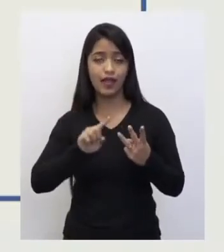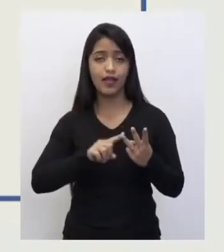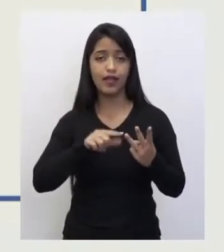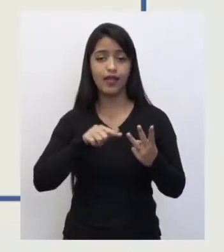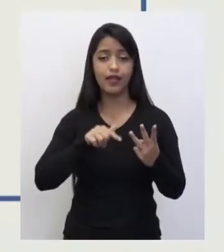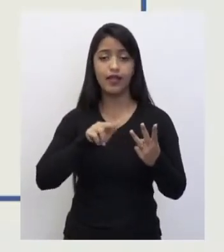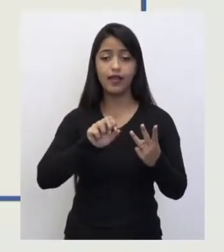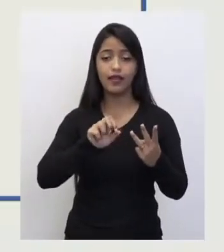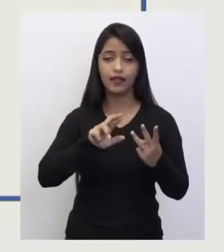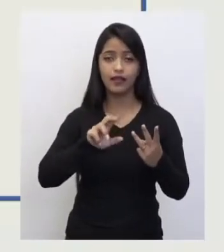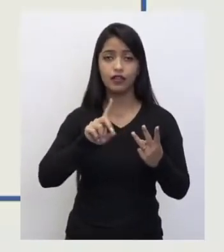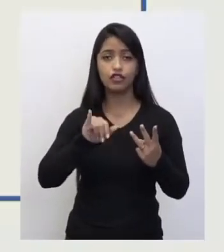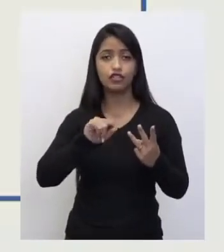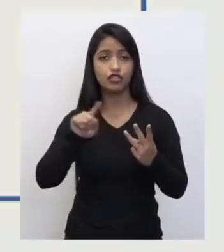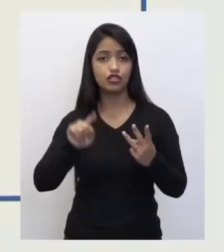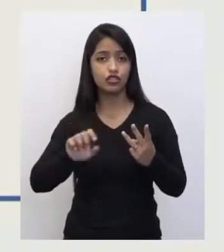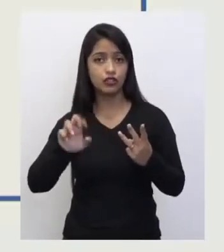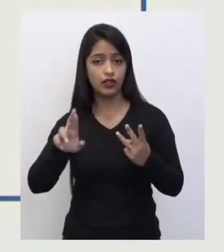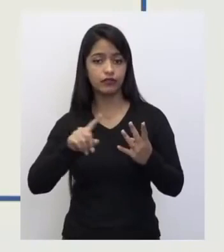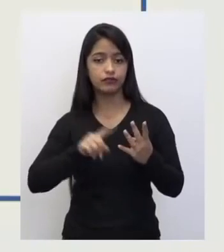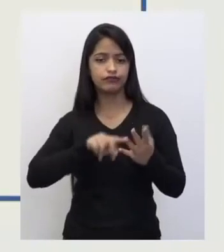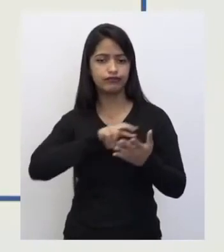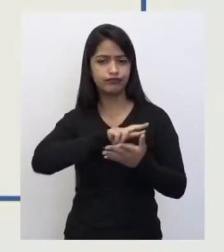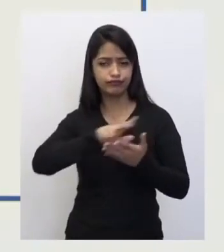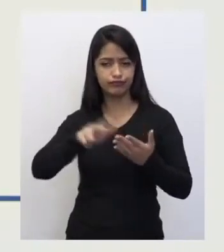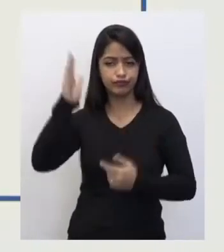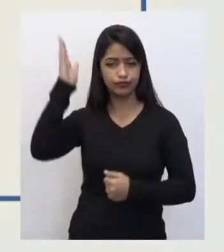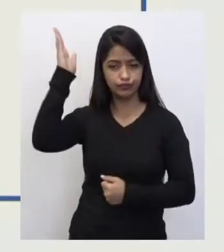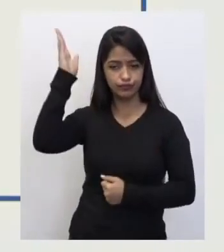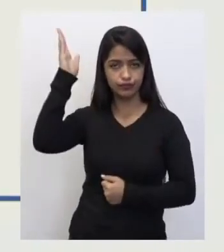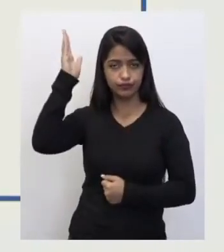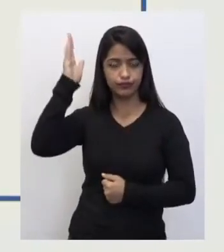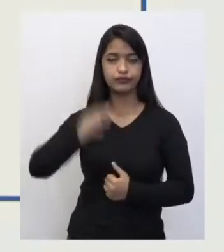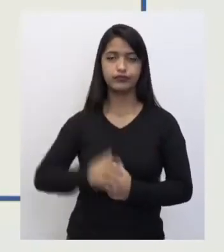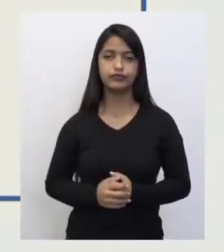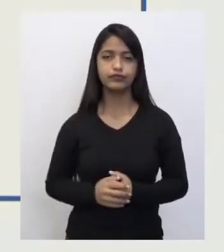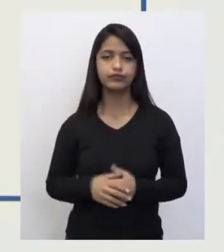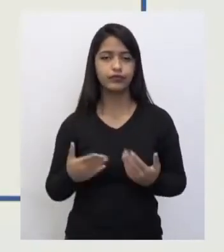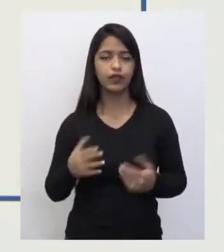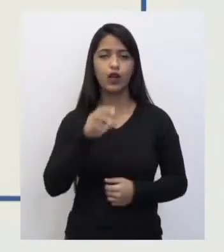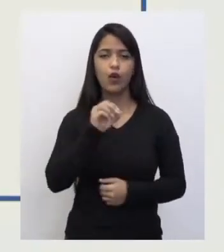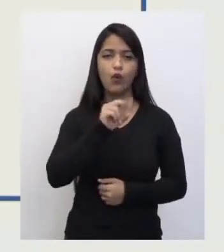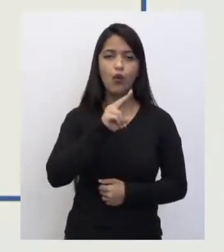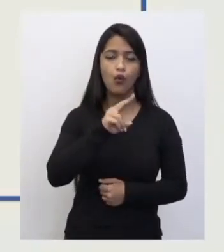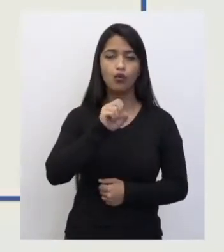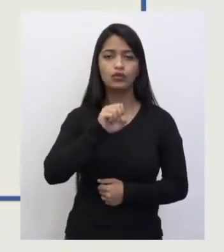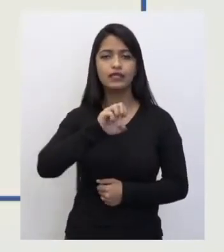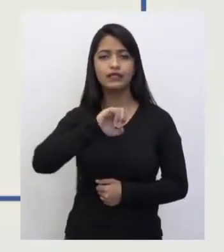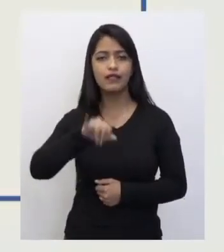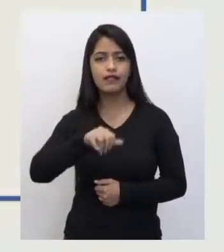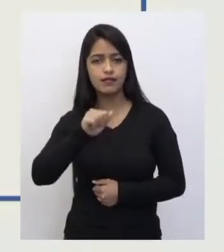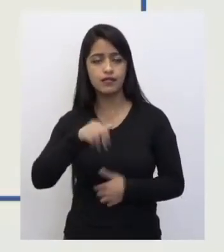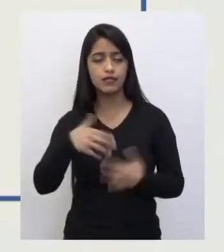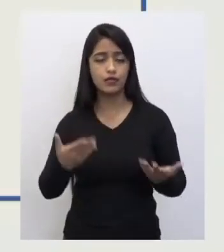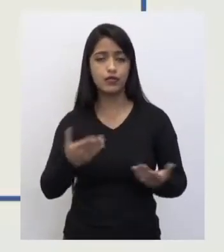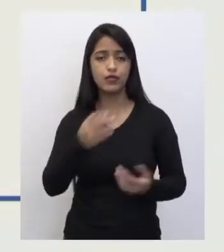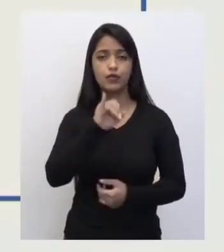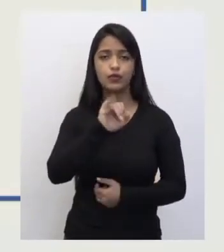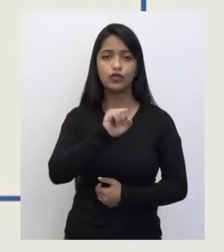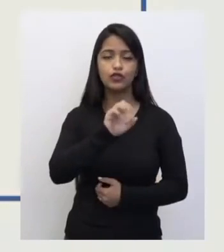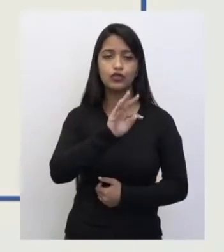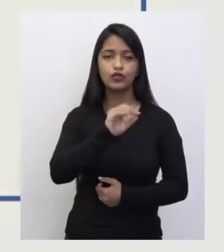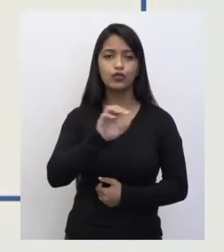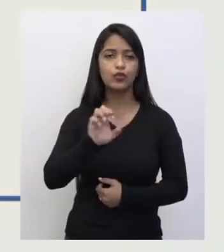melhor, isso significa que, né? Então, esse ou seja, isto é, né? Eles